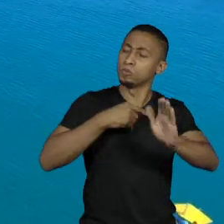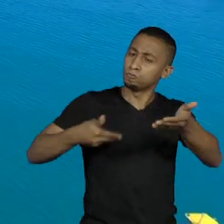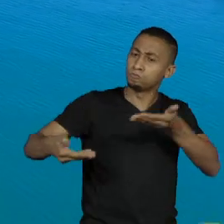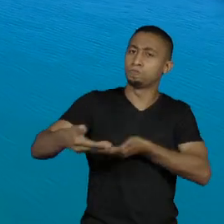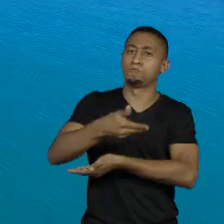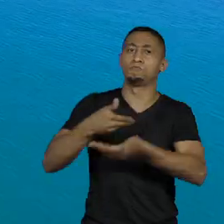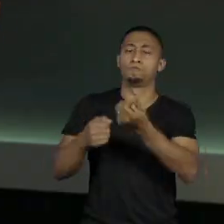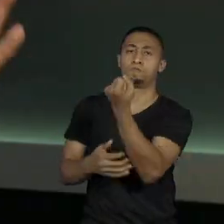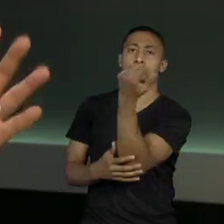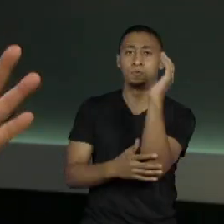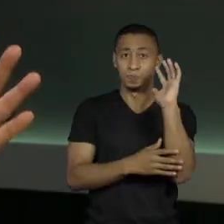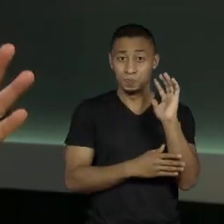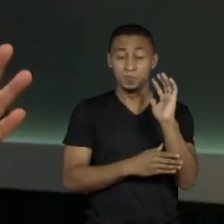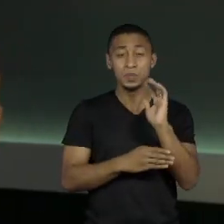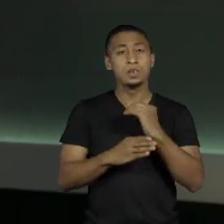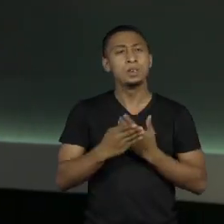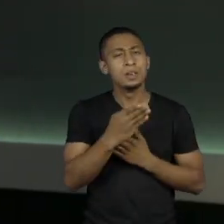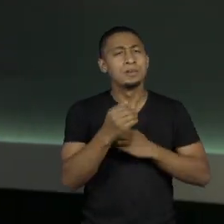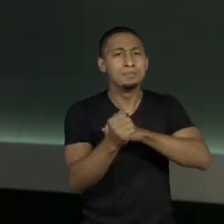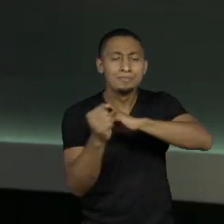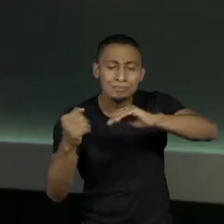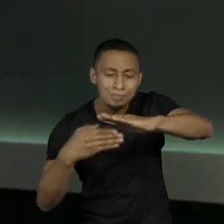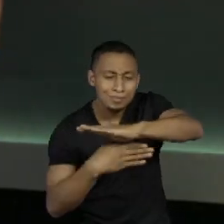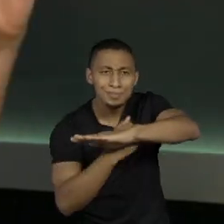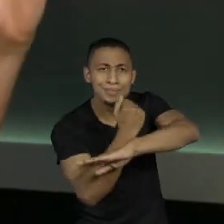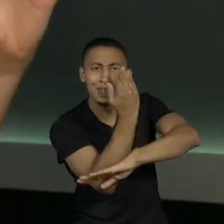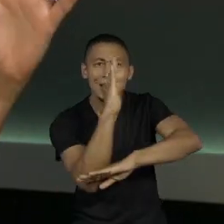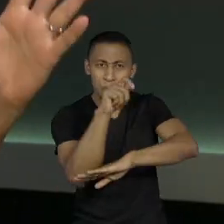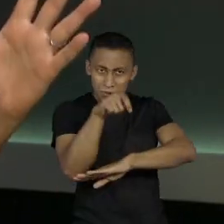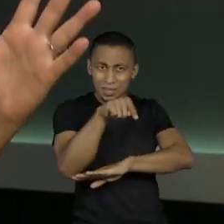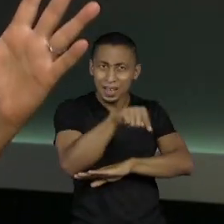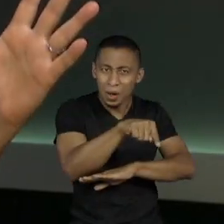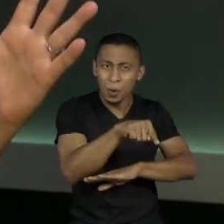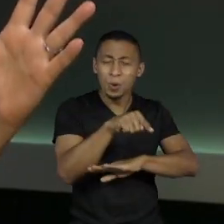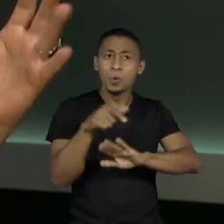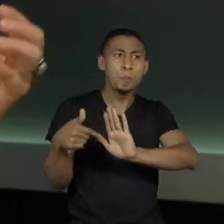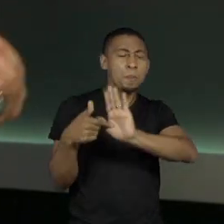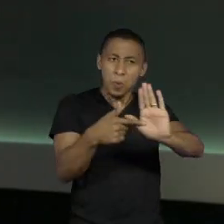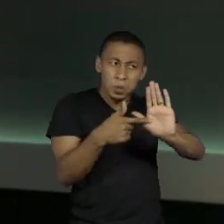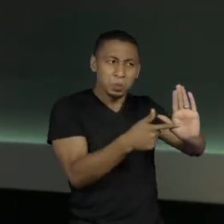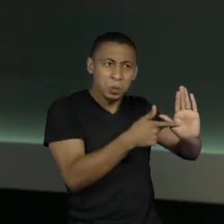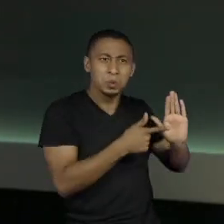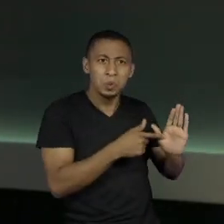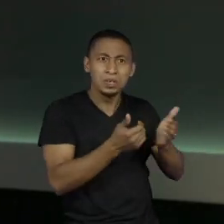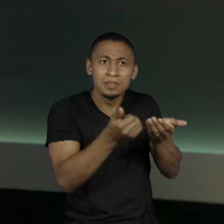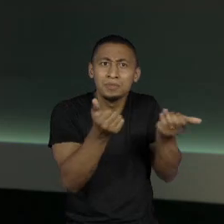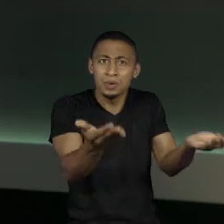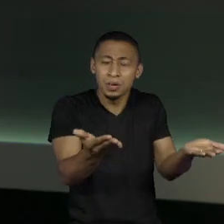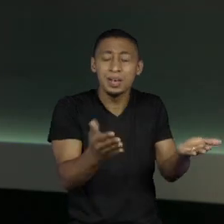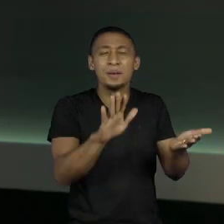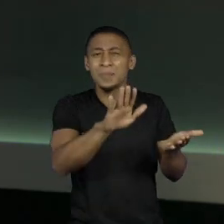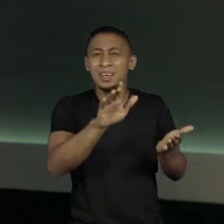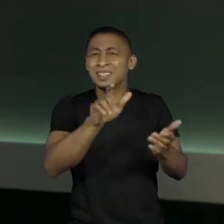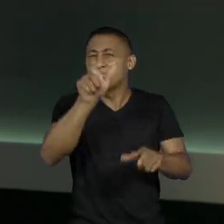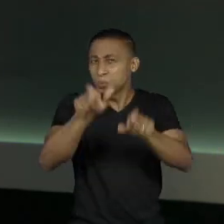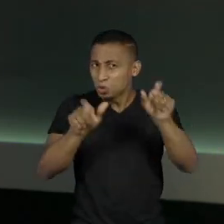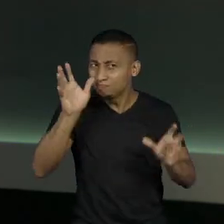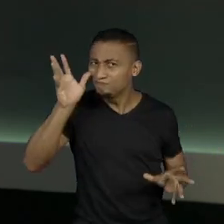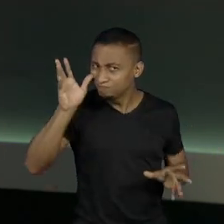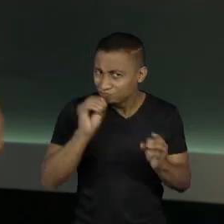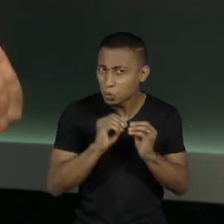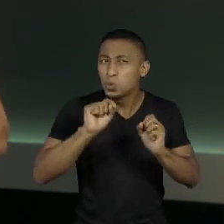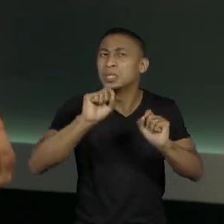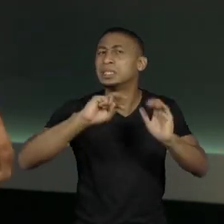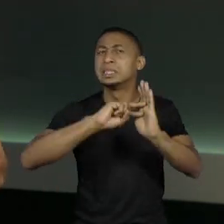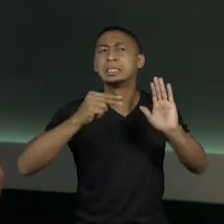pessoas. Biodiversidade é uma palavra que aparece bastante por aí, mas eu não sei se todo mundo consegue compreender